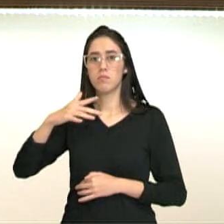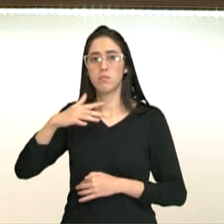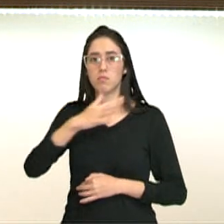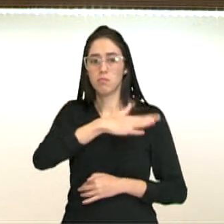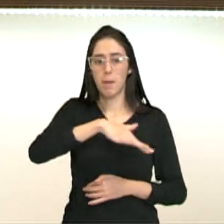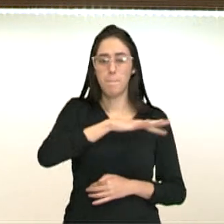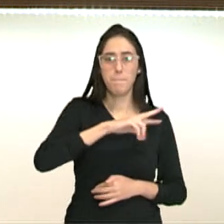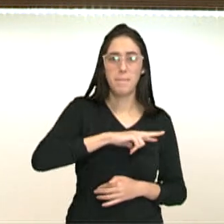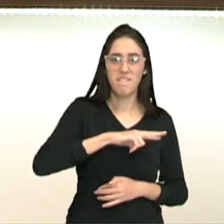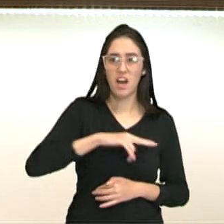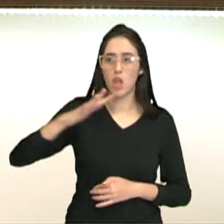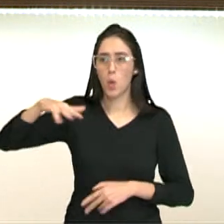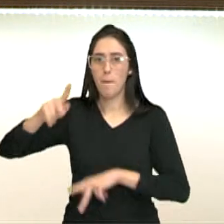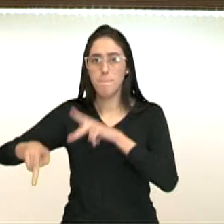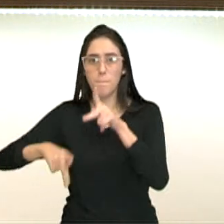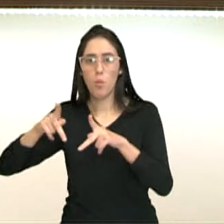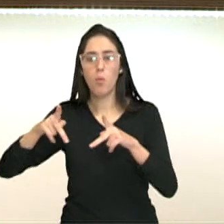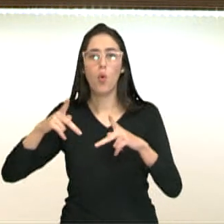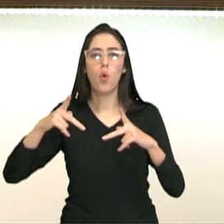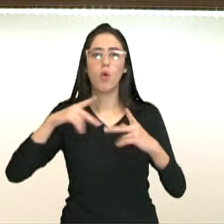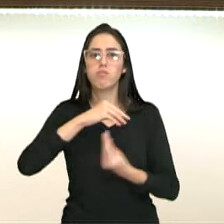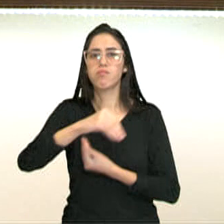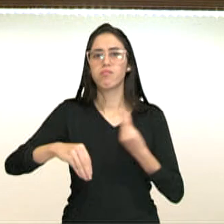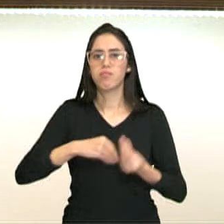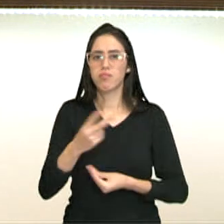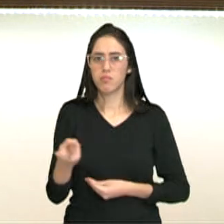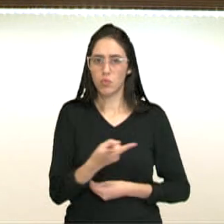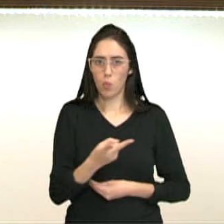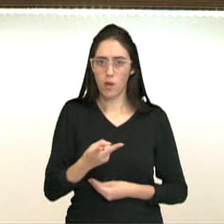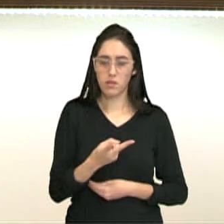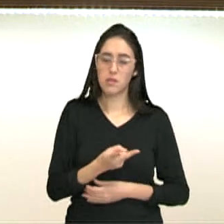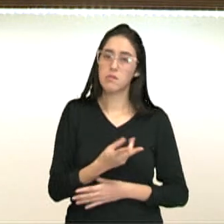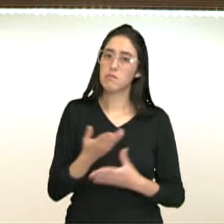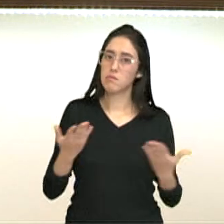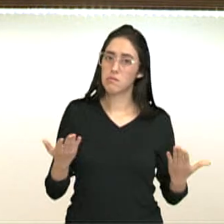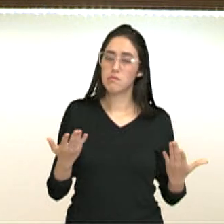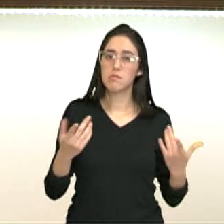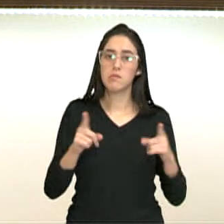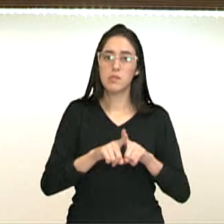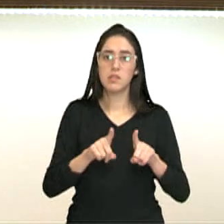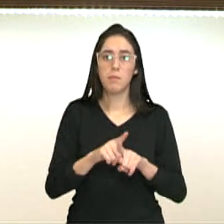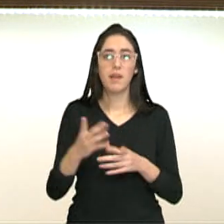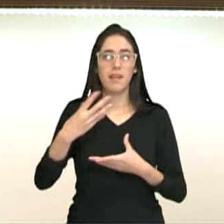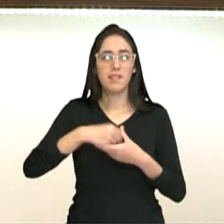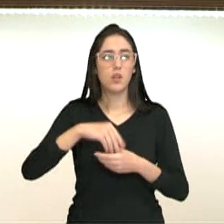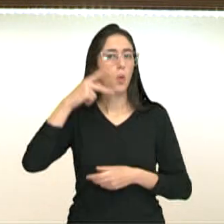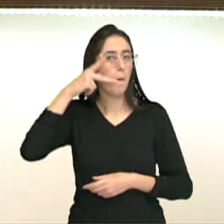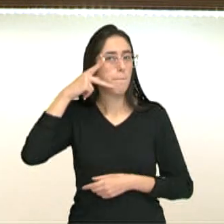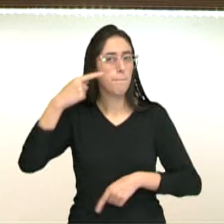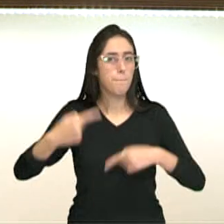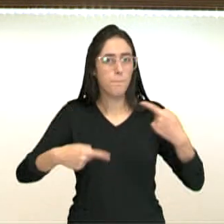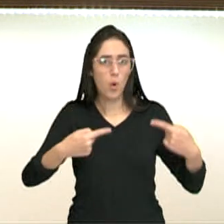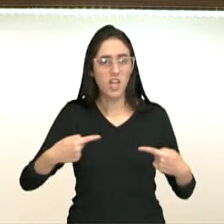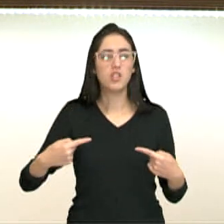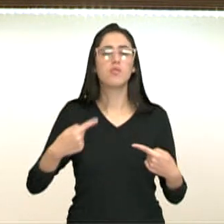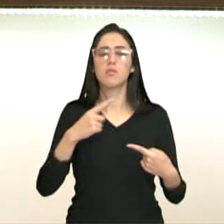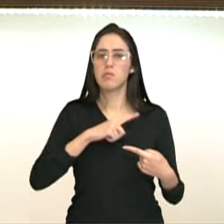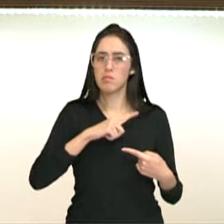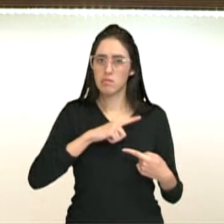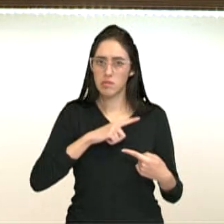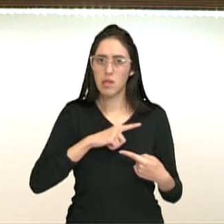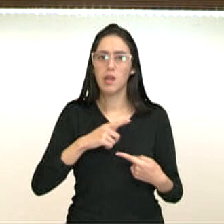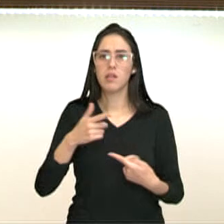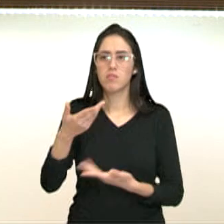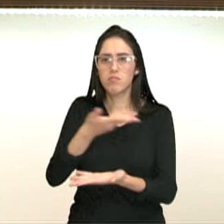público, ok? Isso também pode ocorrer no âmbito do poder político, das relações clientelistas, nas trocas